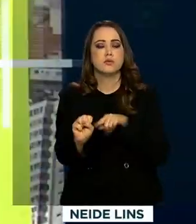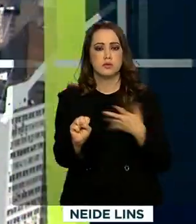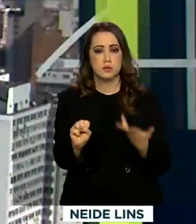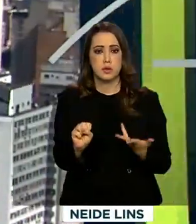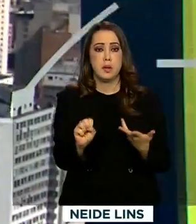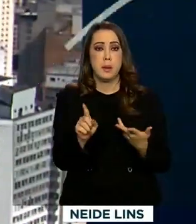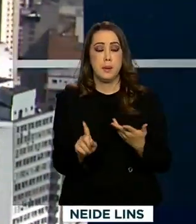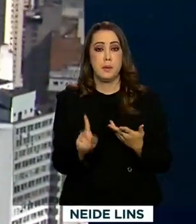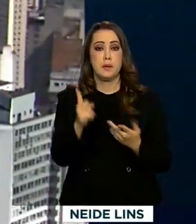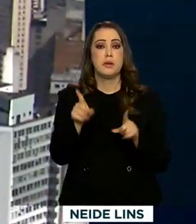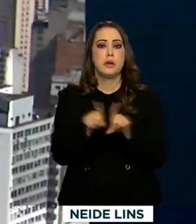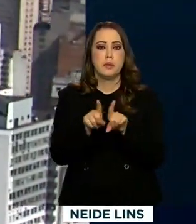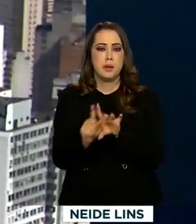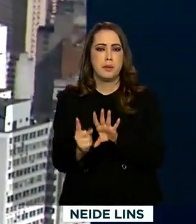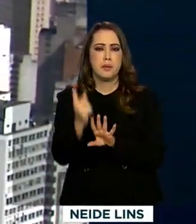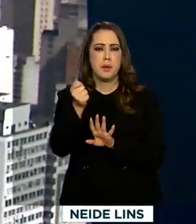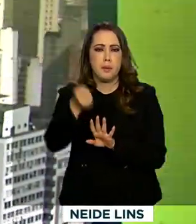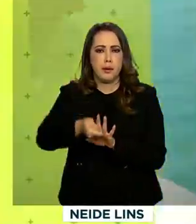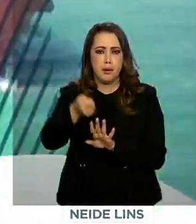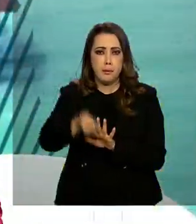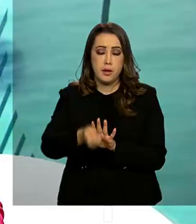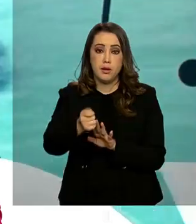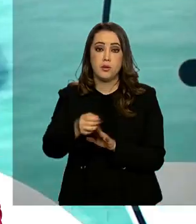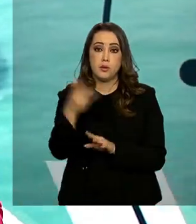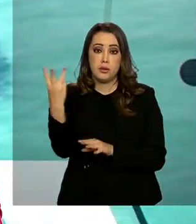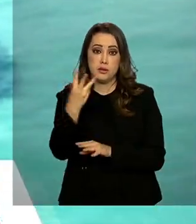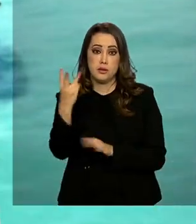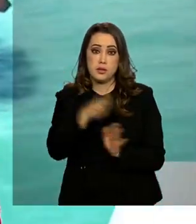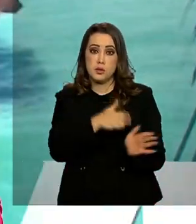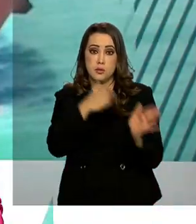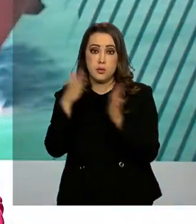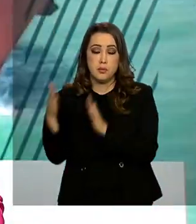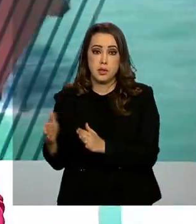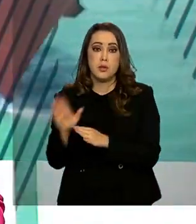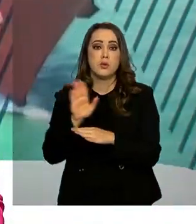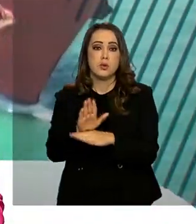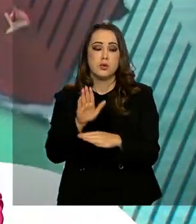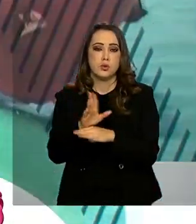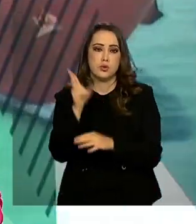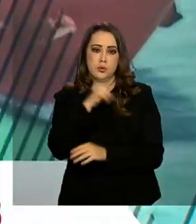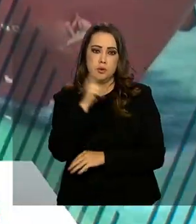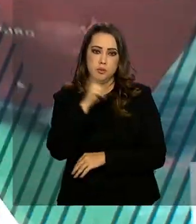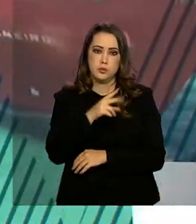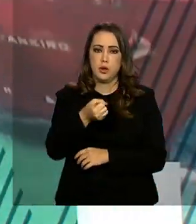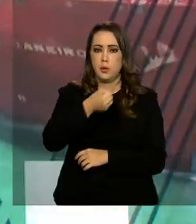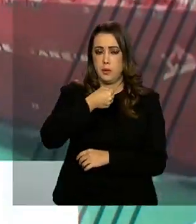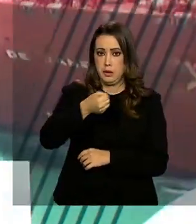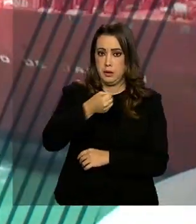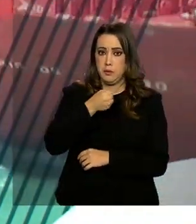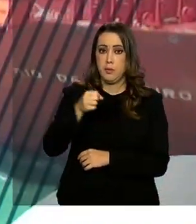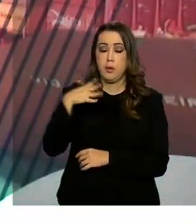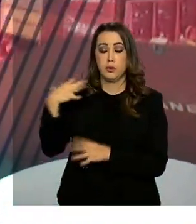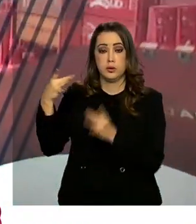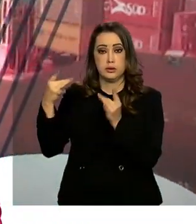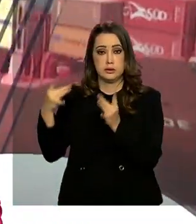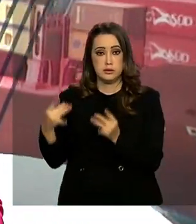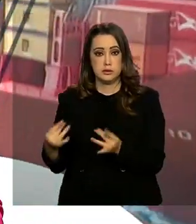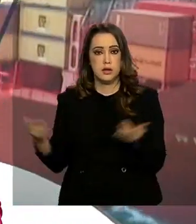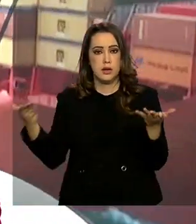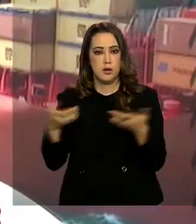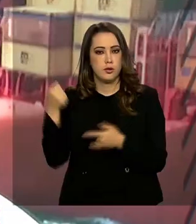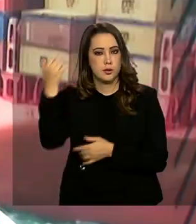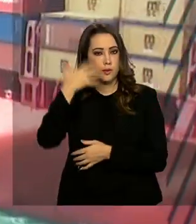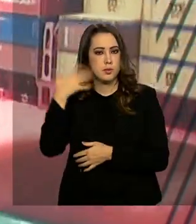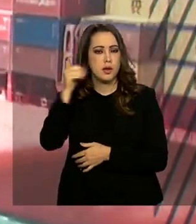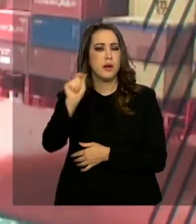FGTS e também a primeira parcela da terceira fase do auxílio emergencial. O repórter Maurício de Almeida explica